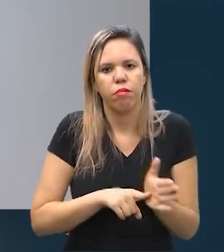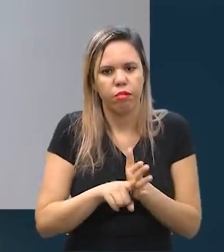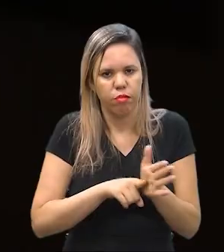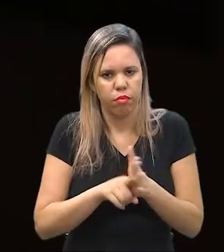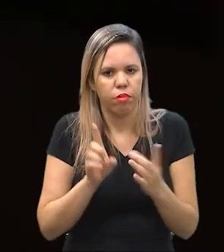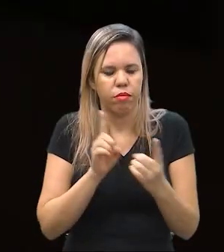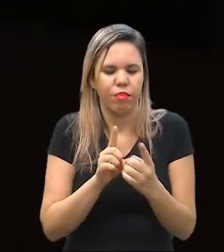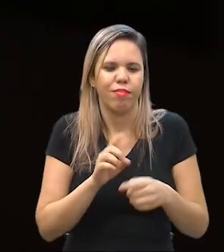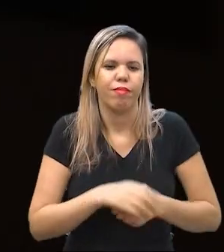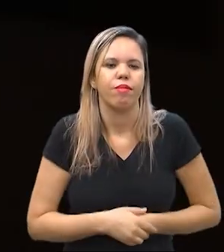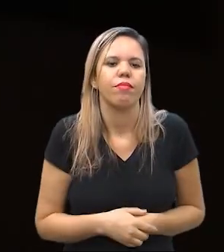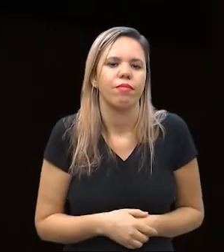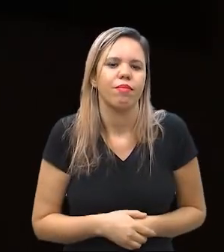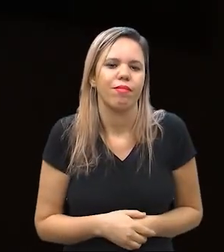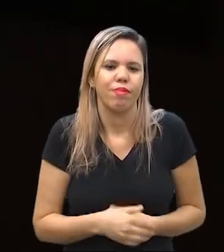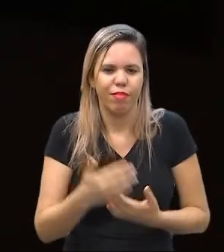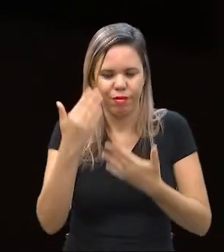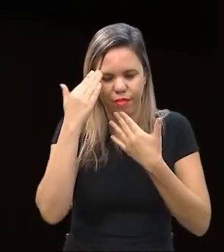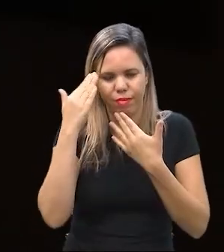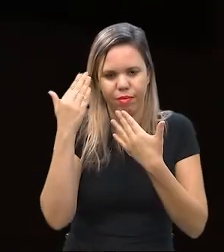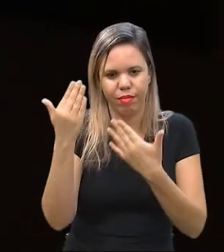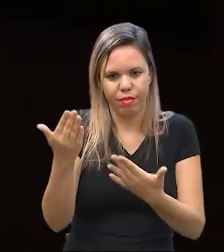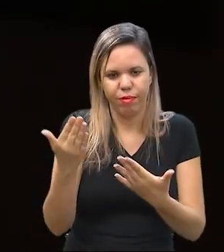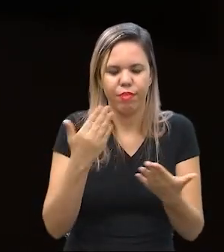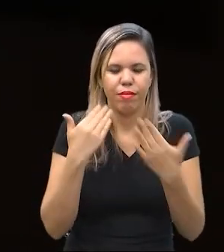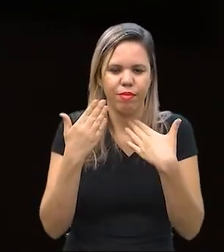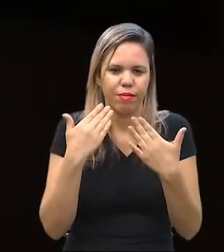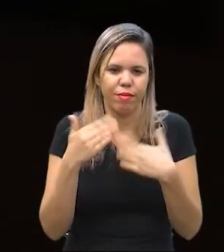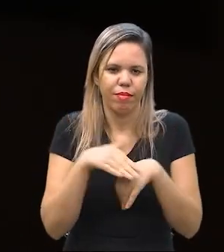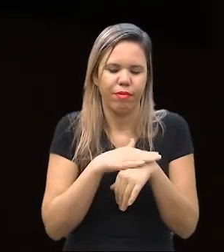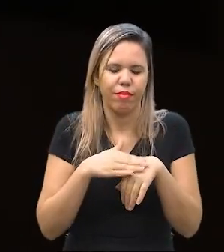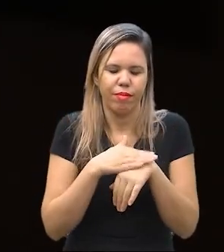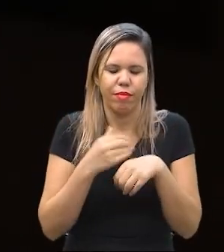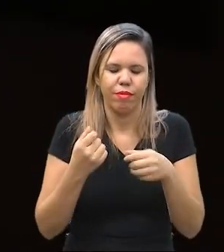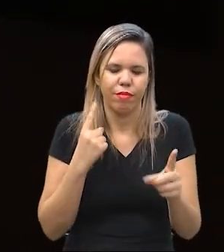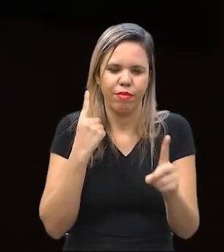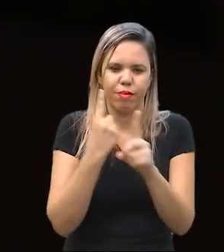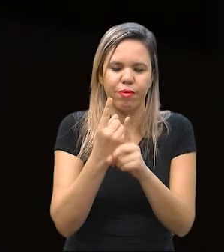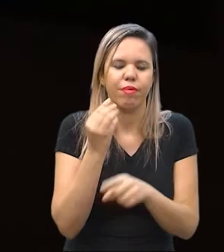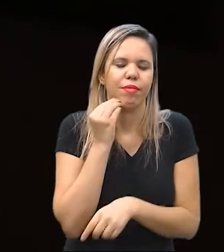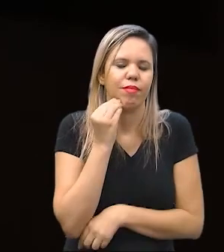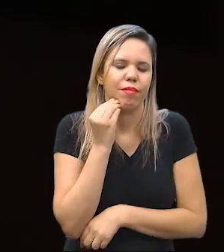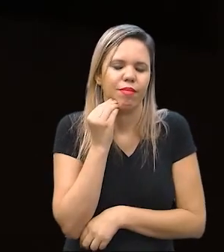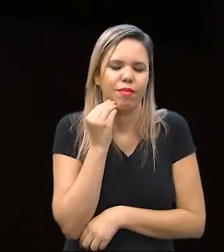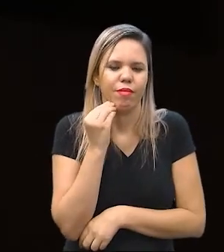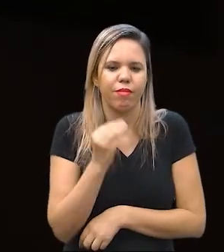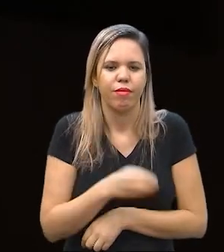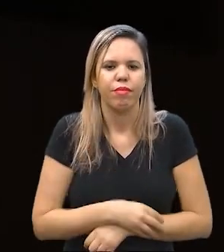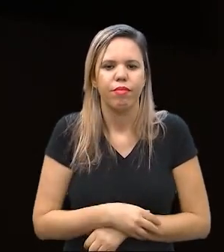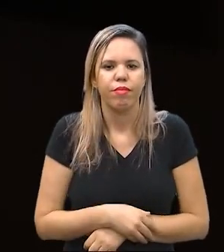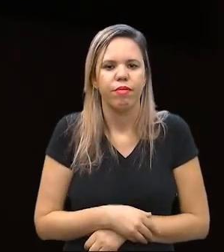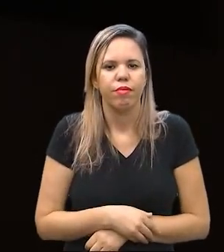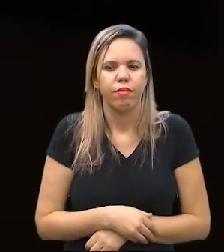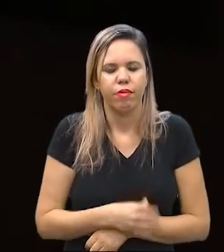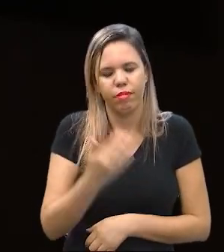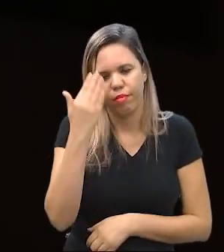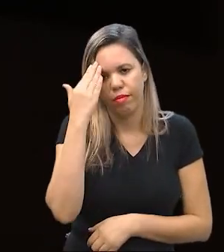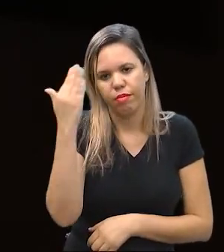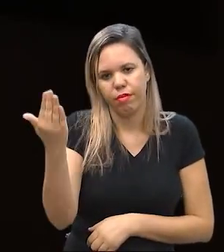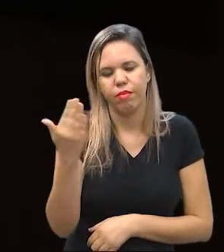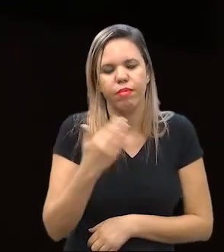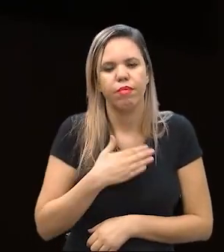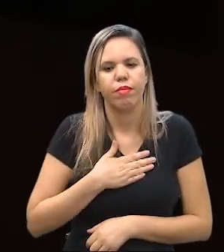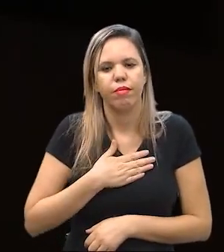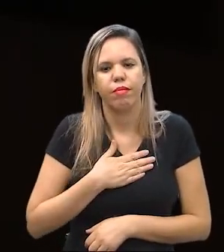consultorias e atendimentos. Muito obrigada pelo bate-papo e até uma próxima oportunidade. Eu que agradeço.